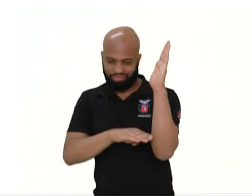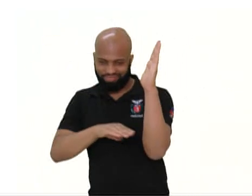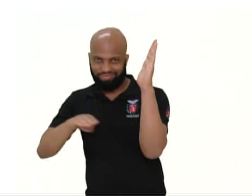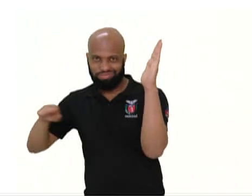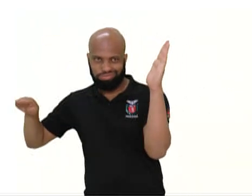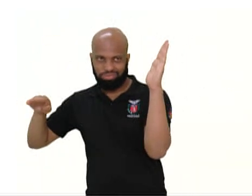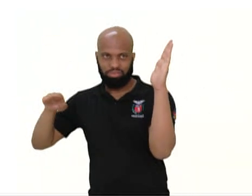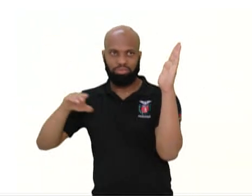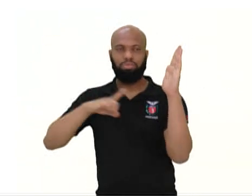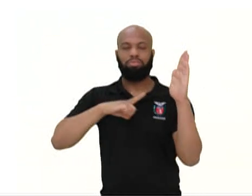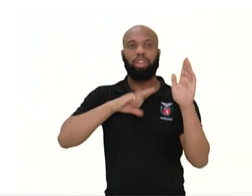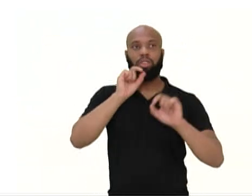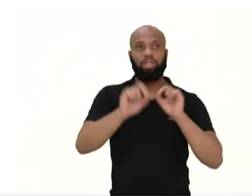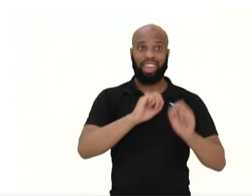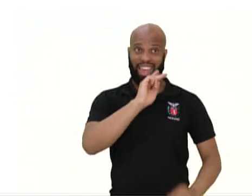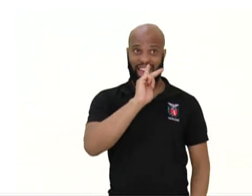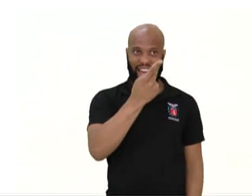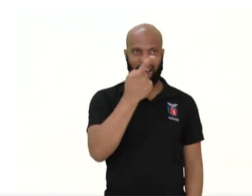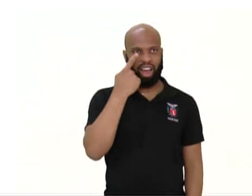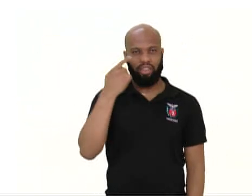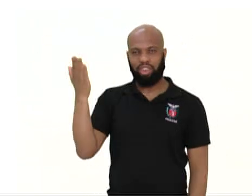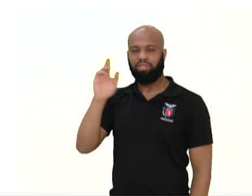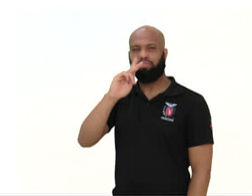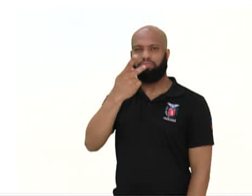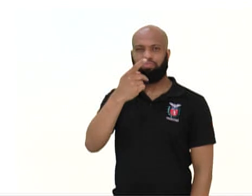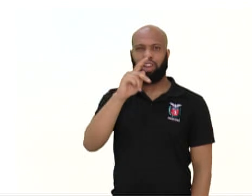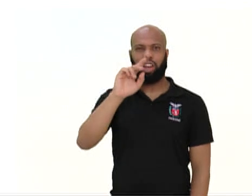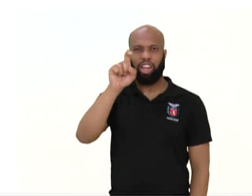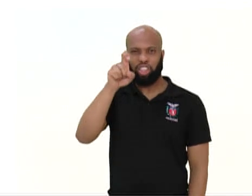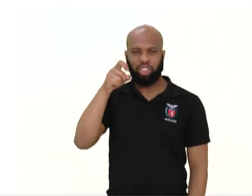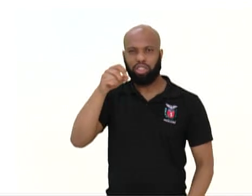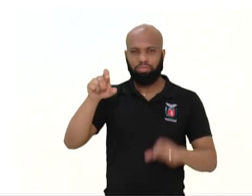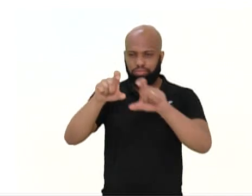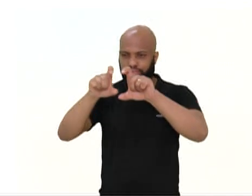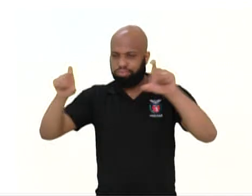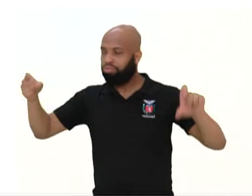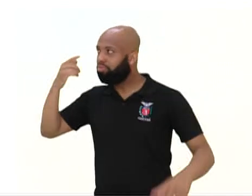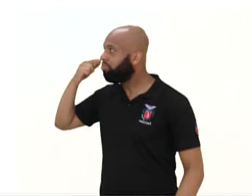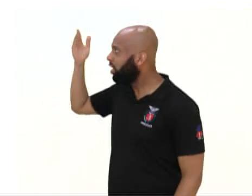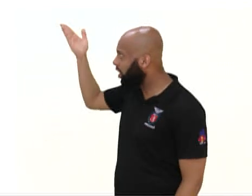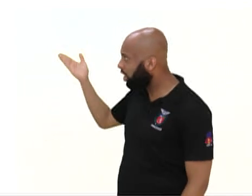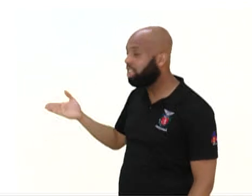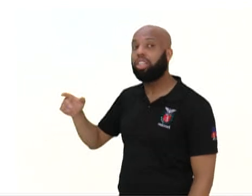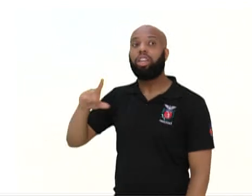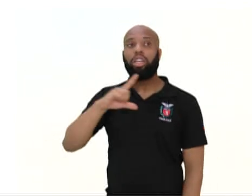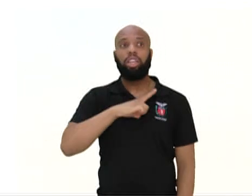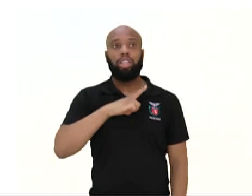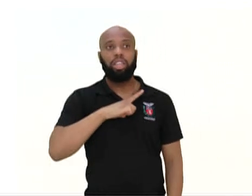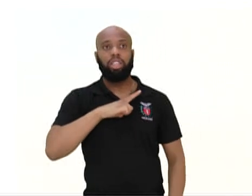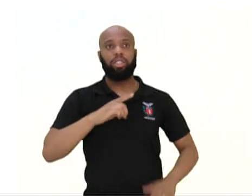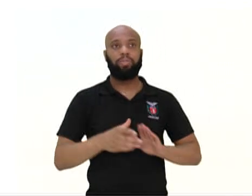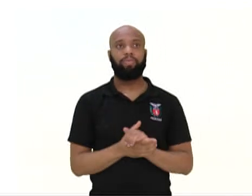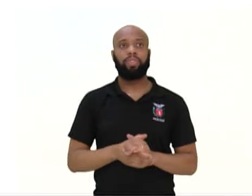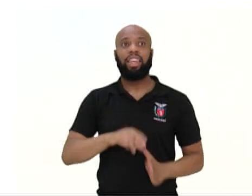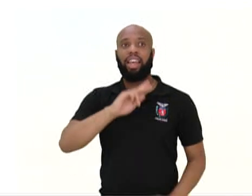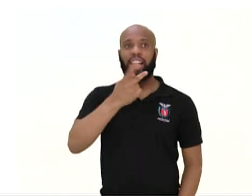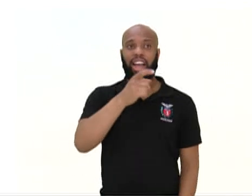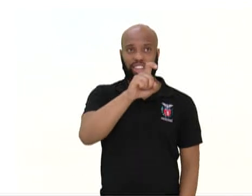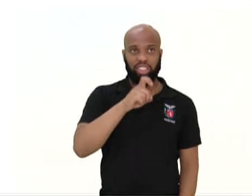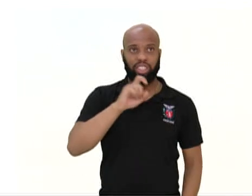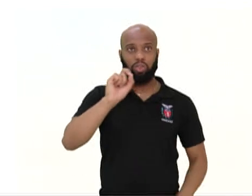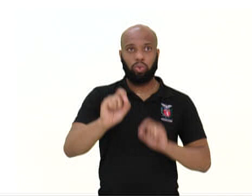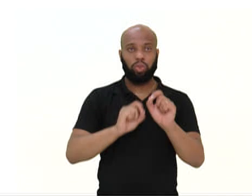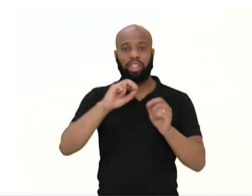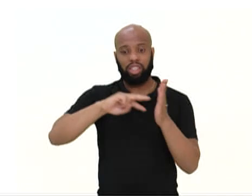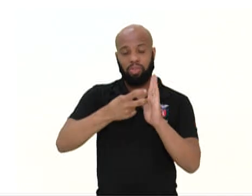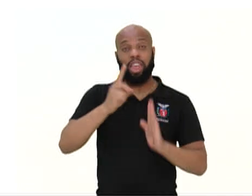função h, tal que h de x é igual a menos x ao quadrado mais 30x, no qual h de x